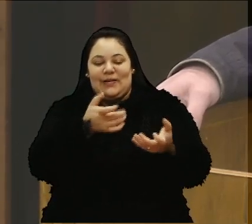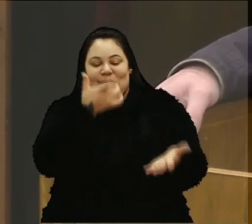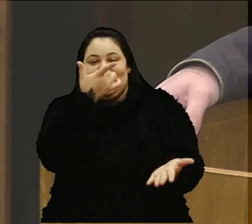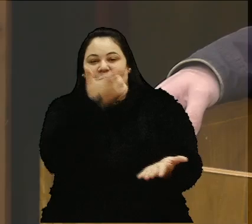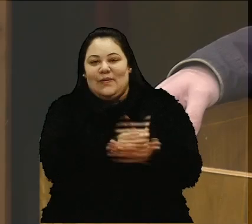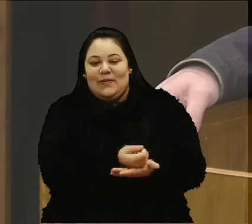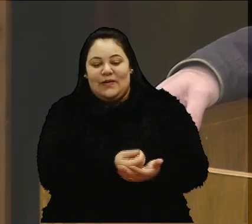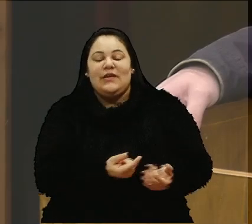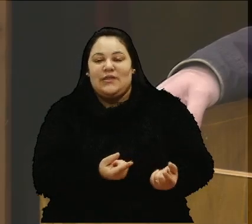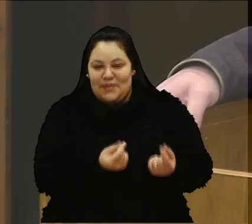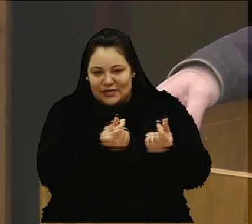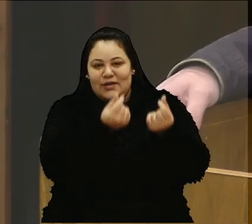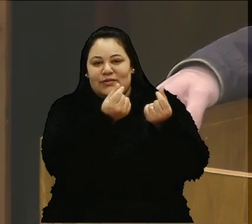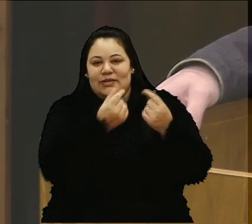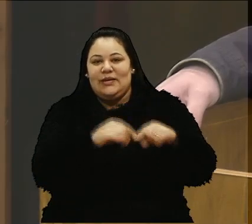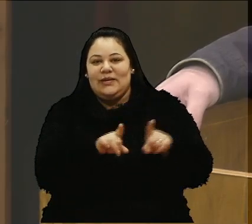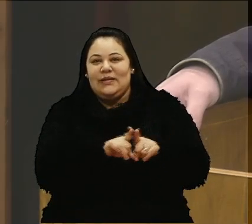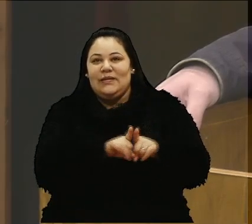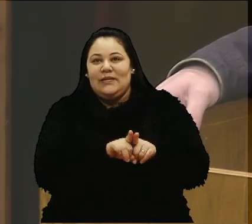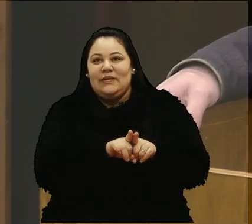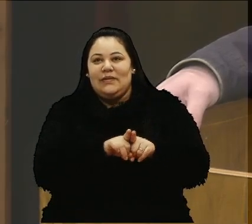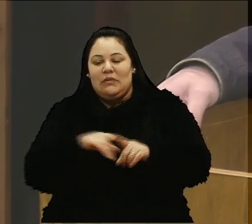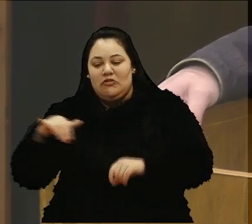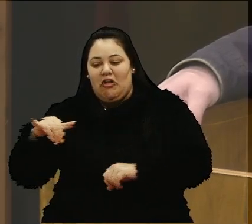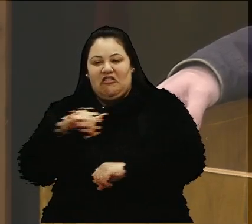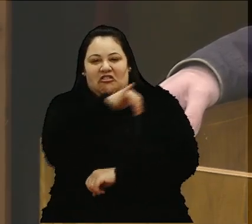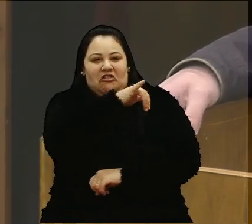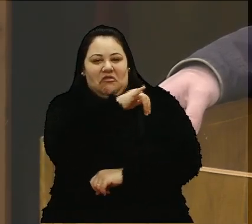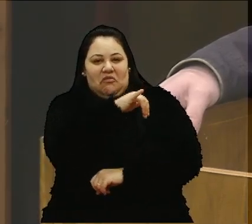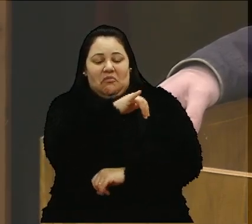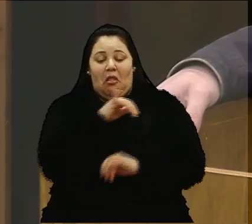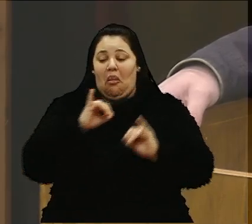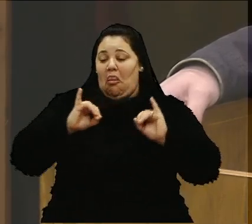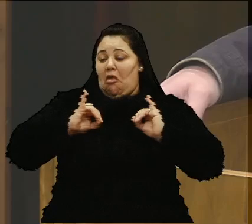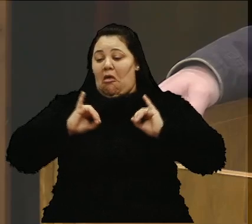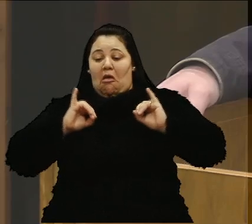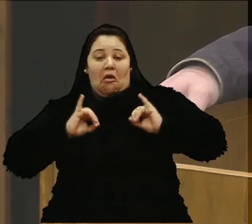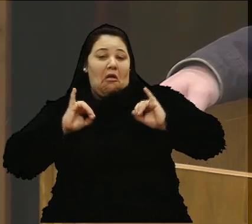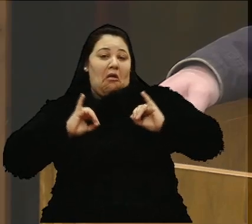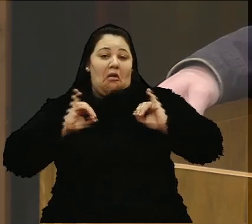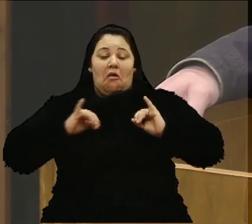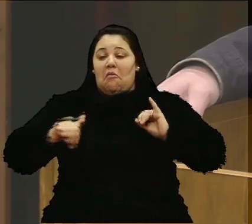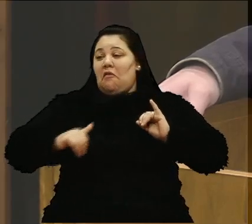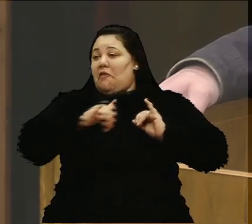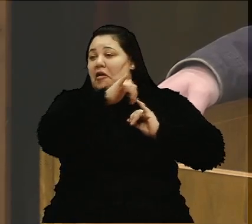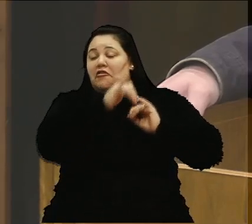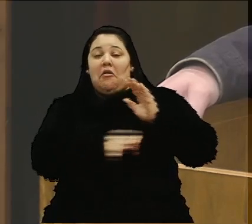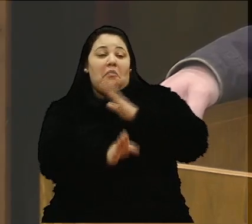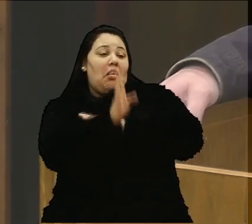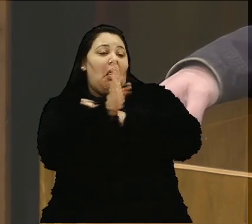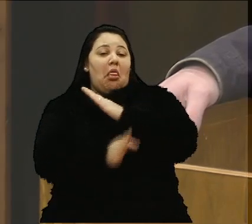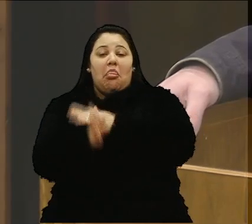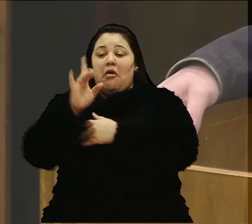Funrix um jatinho para o seu conforto, para andar para lá e para cá, para fazer campanha para presidente da